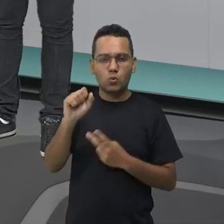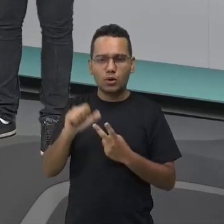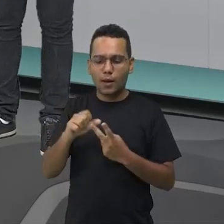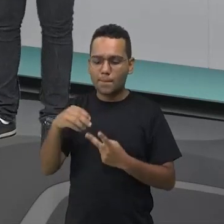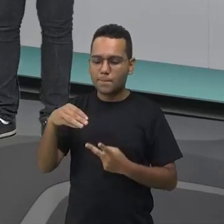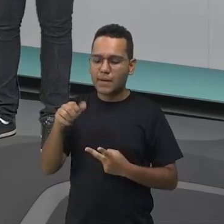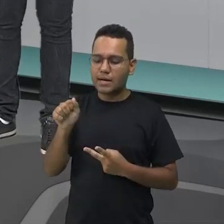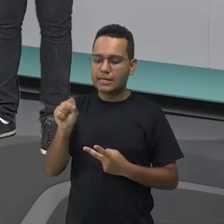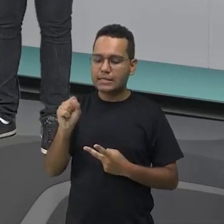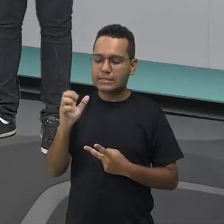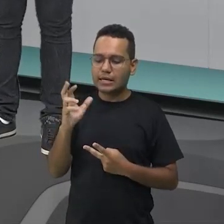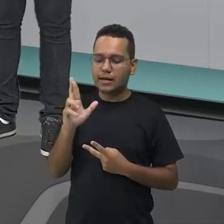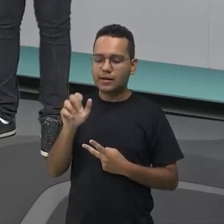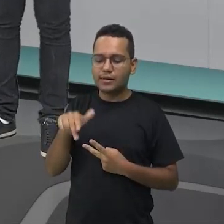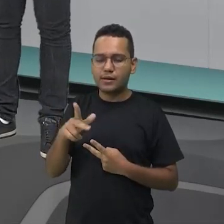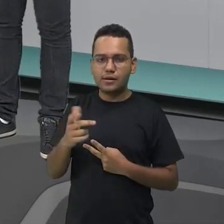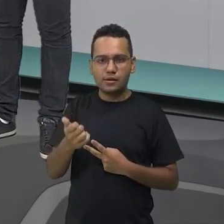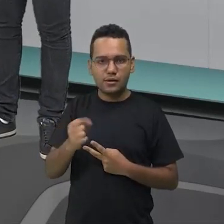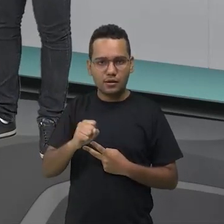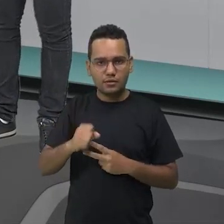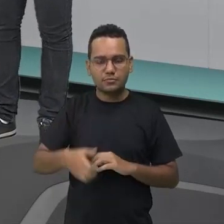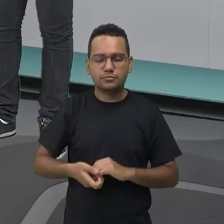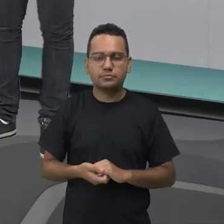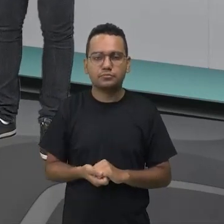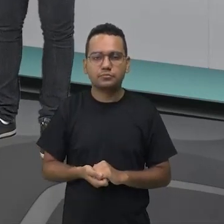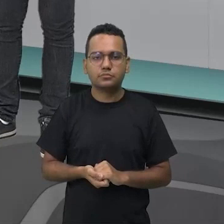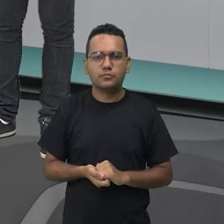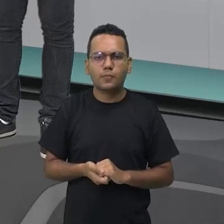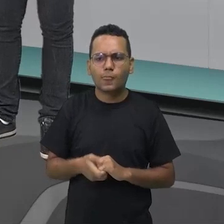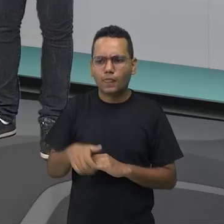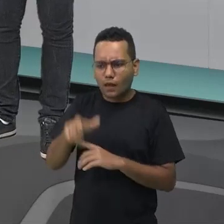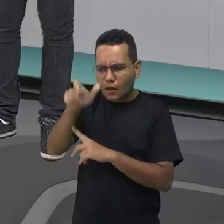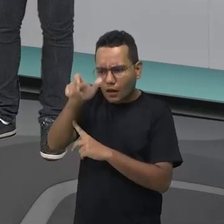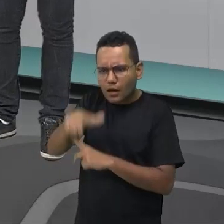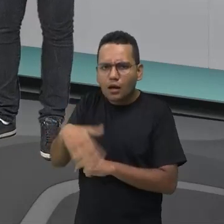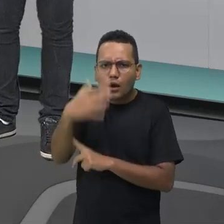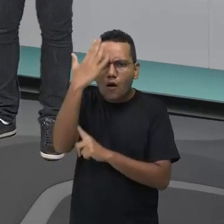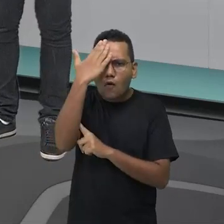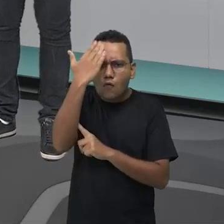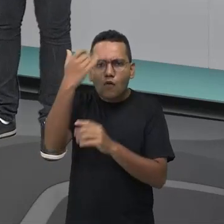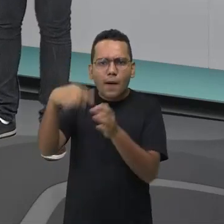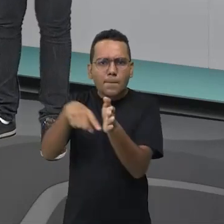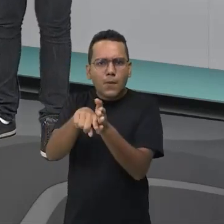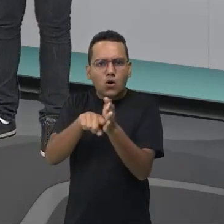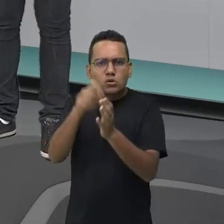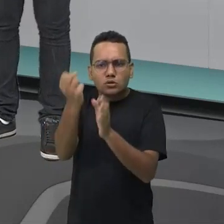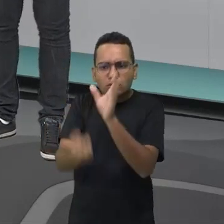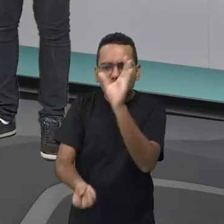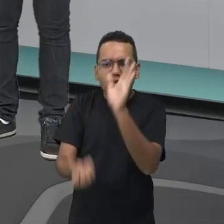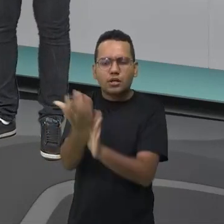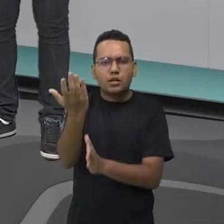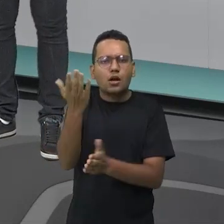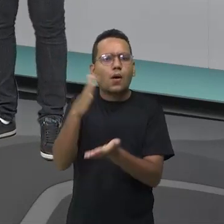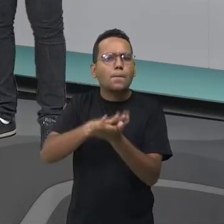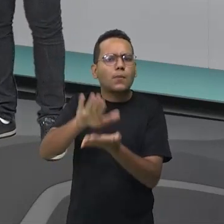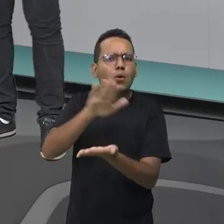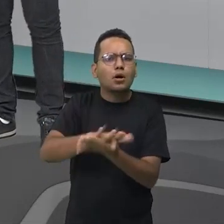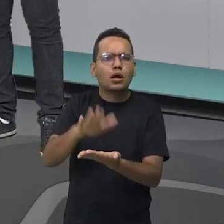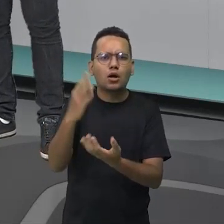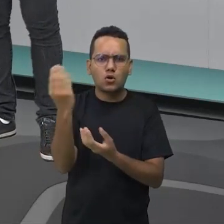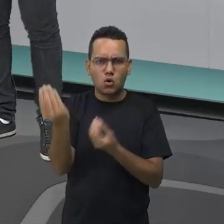Miranda, e observem que esta pessoa aqui, que escreveu, que deu suporte para que esse texto fosse criado e